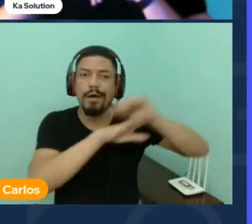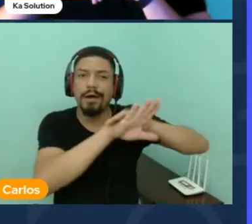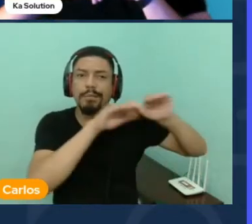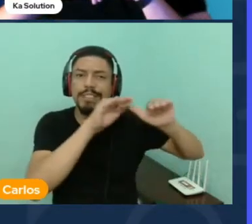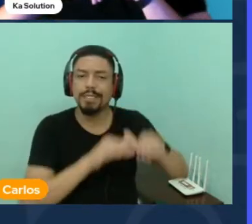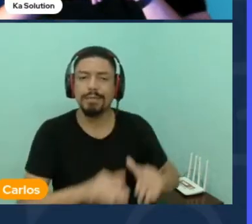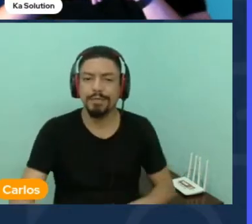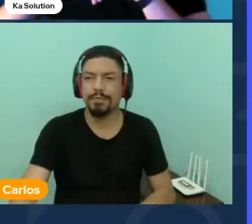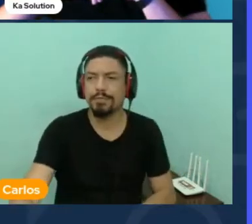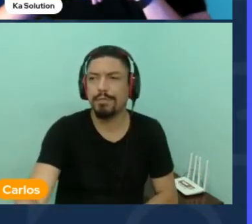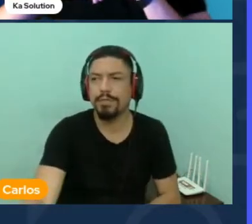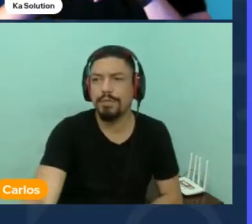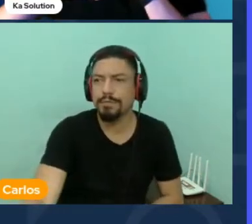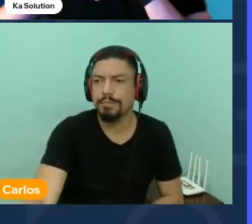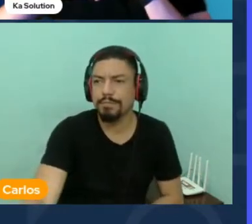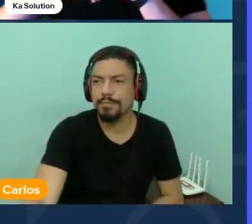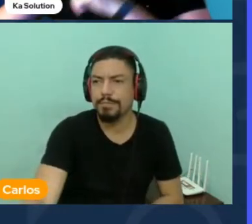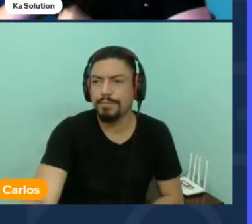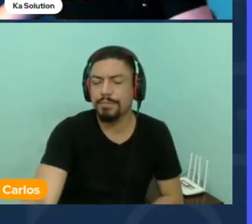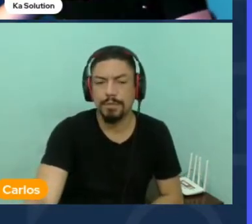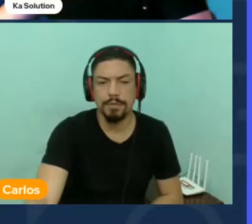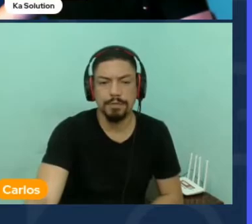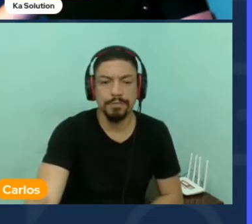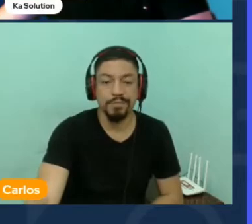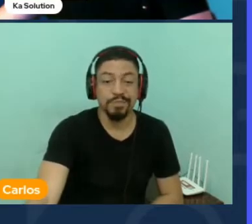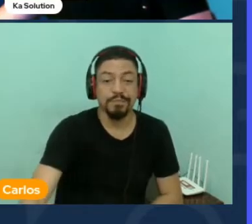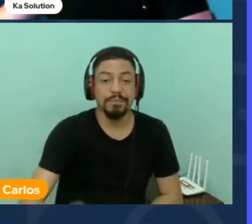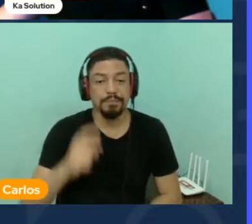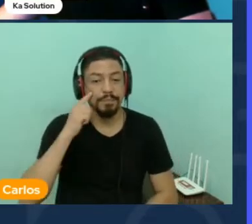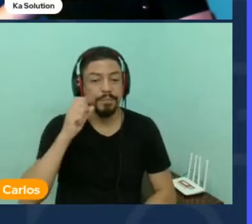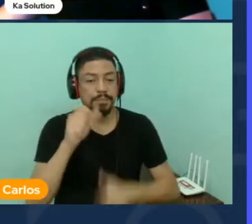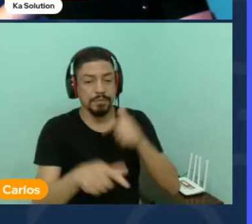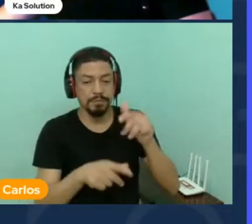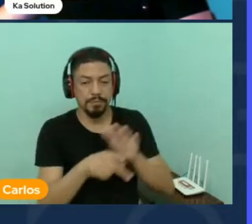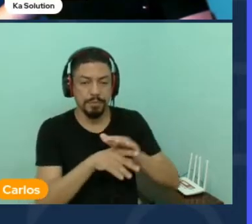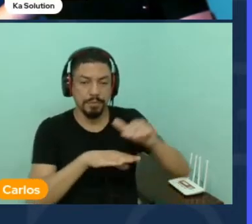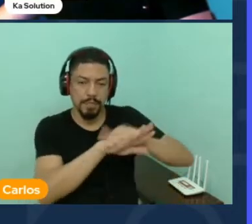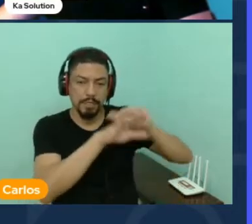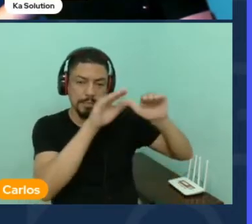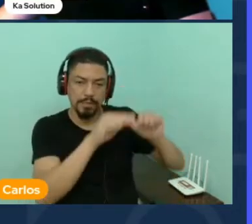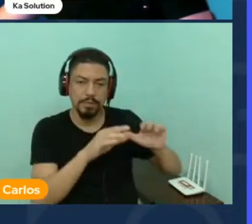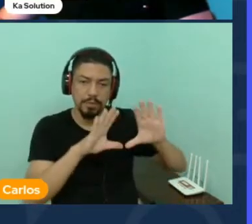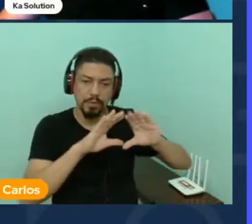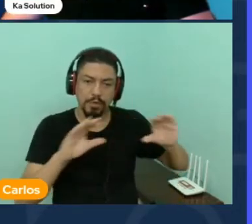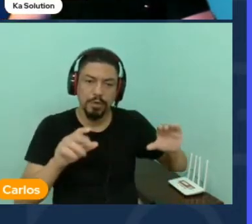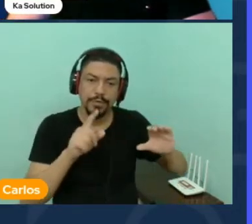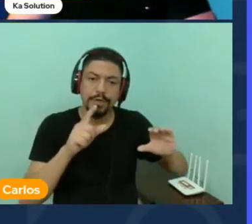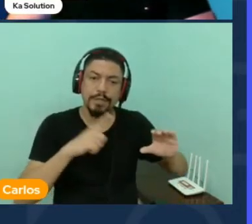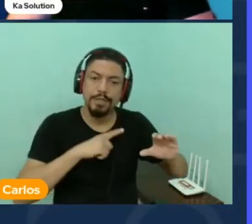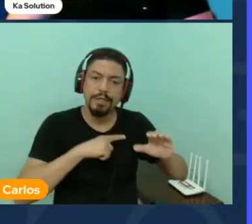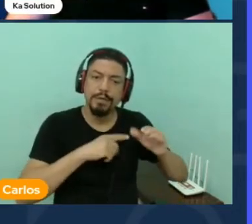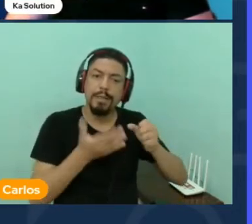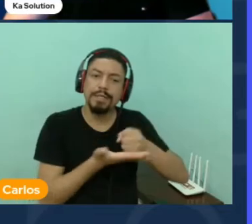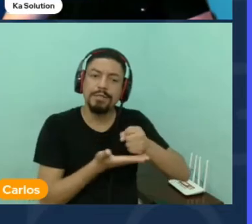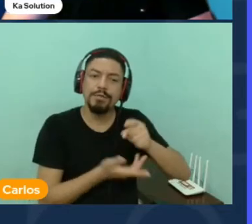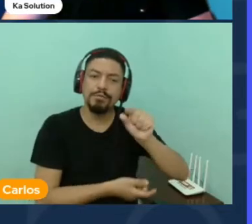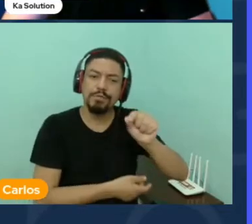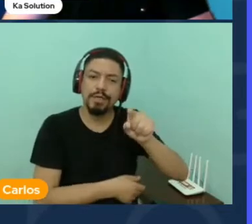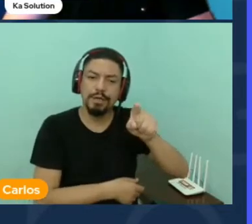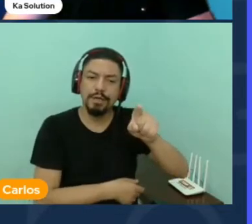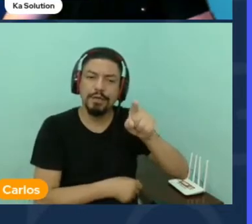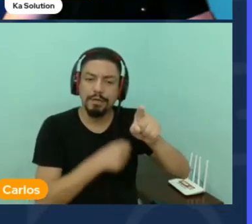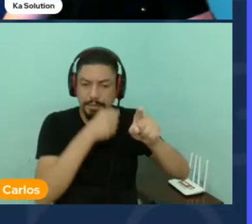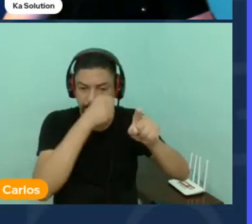armazenamento. E quando a gente fala de serviço de armazenamento em nuvem, a gente está falando basicamente aí de